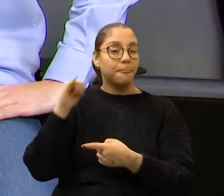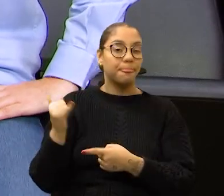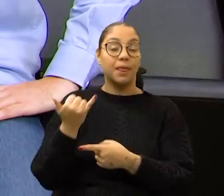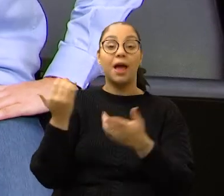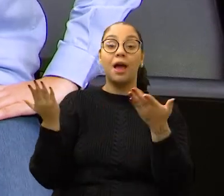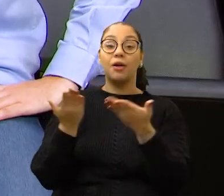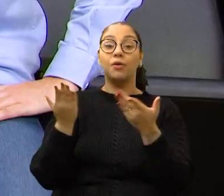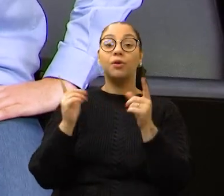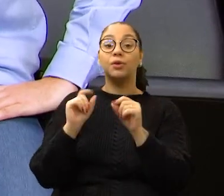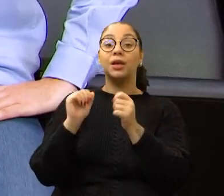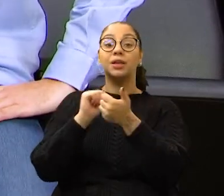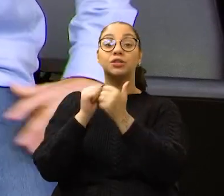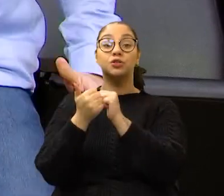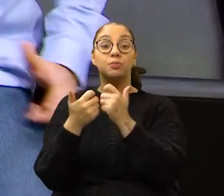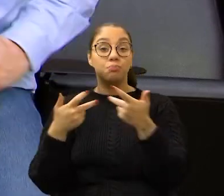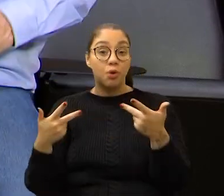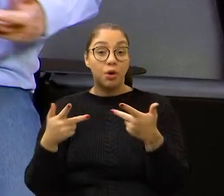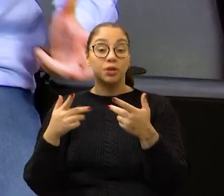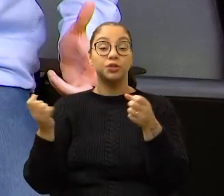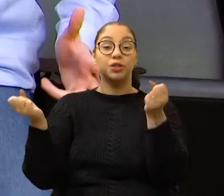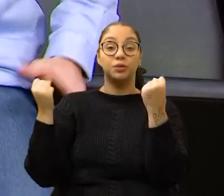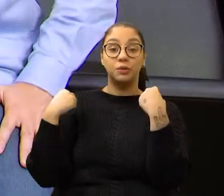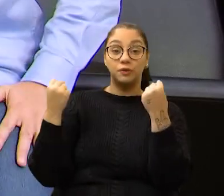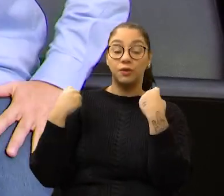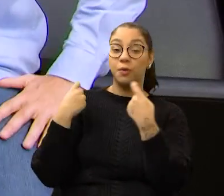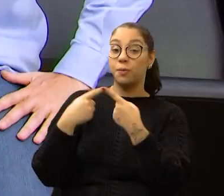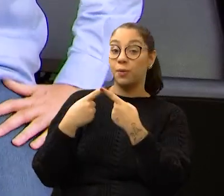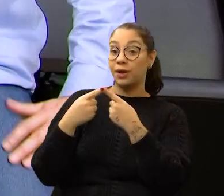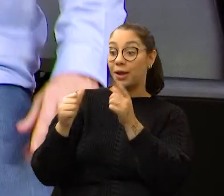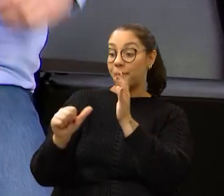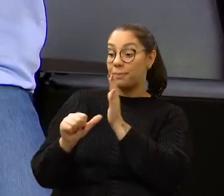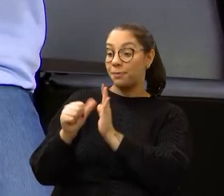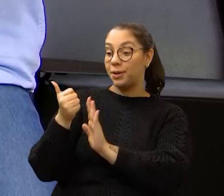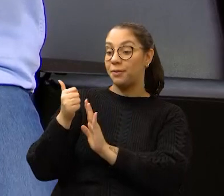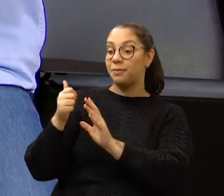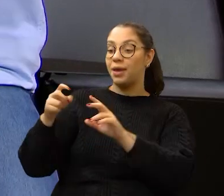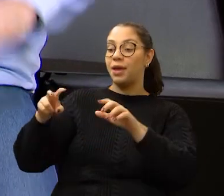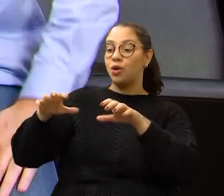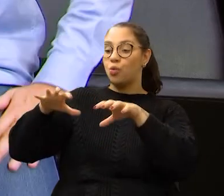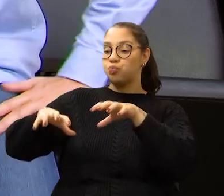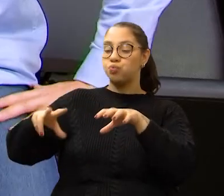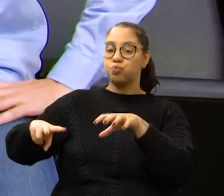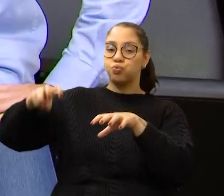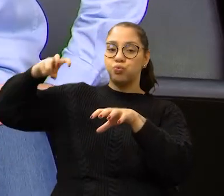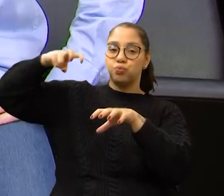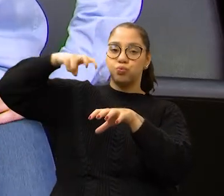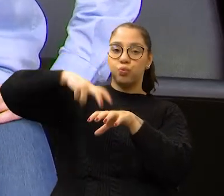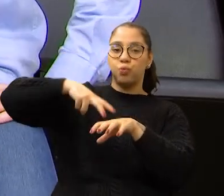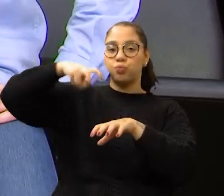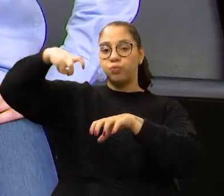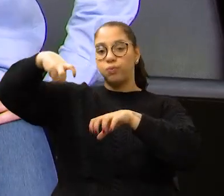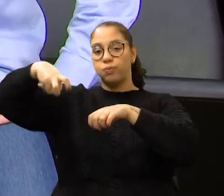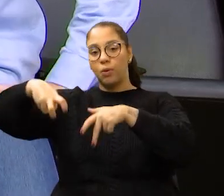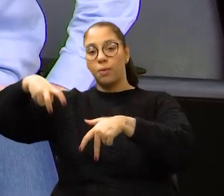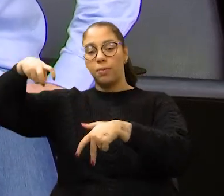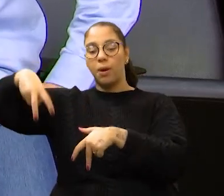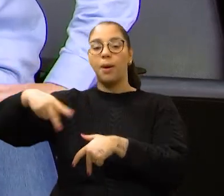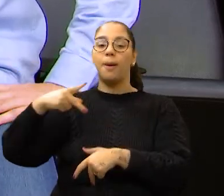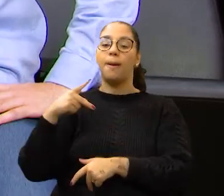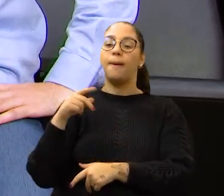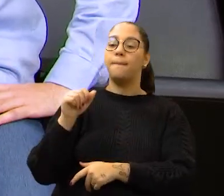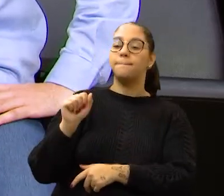acelerado, para a gente poder falar agora sobre esporte, sobre atividade física, porque a primeira pista de parkour no Taquaral